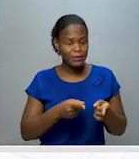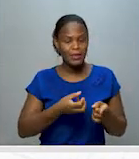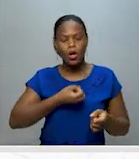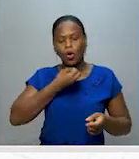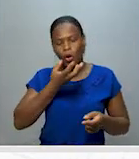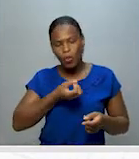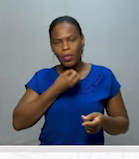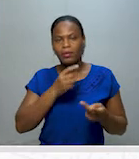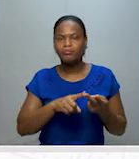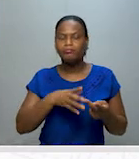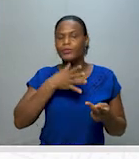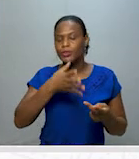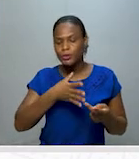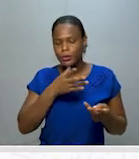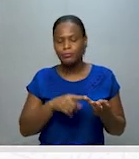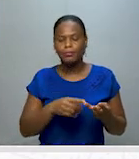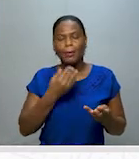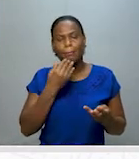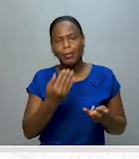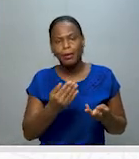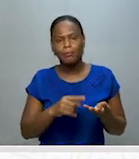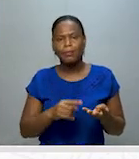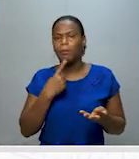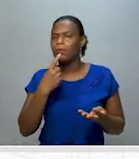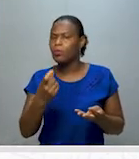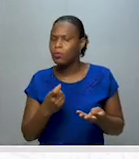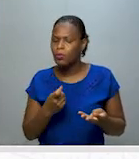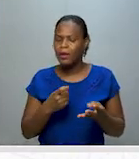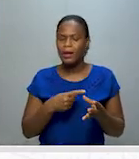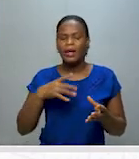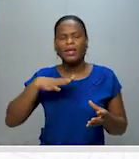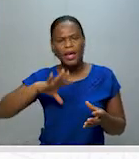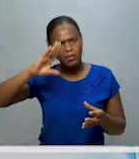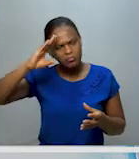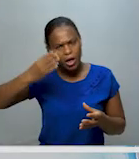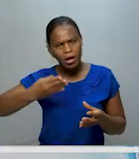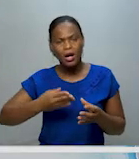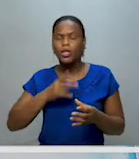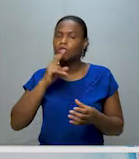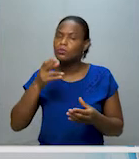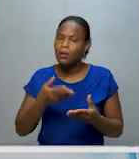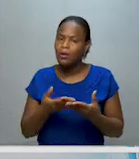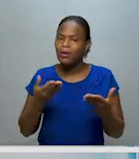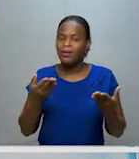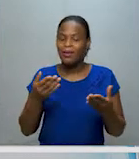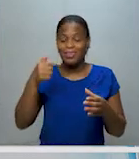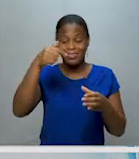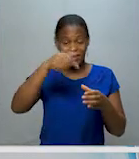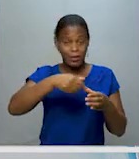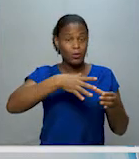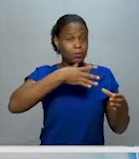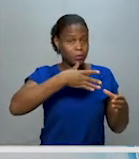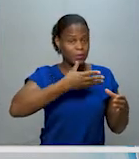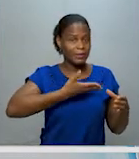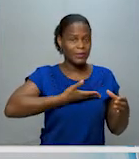tipo contar, dizer, pedir, perguntar, querer saber, responder, dentro